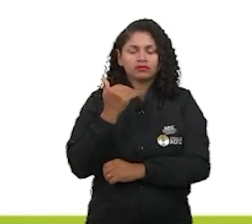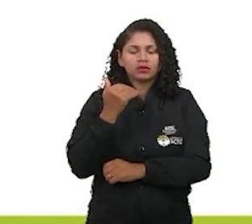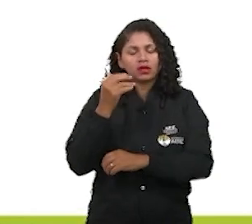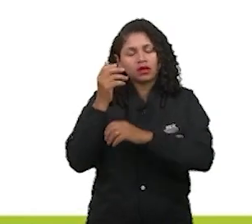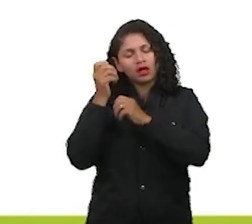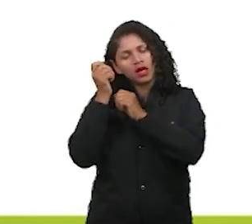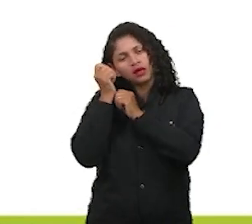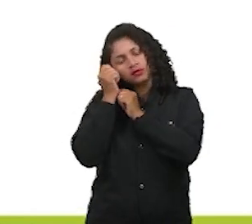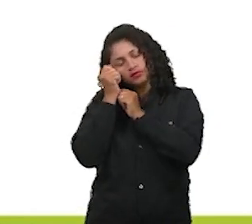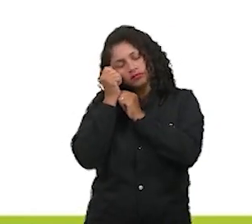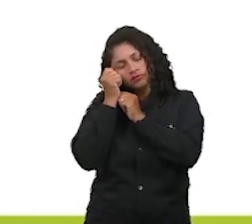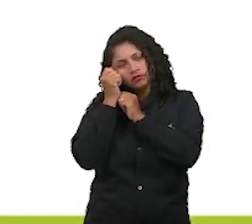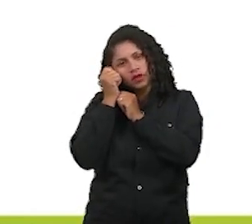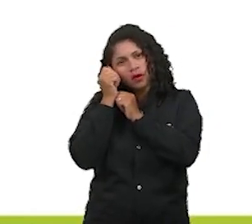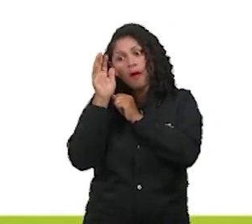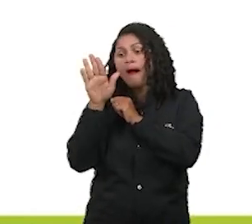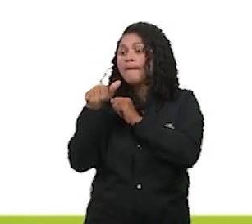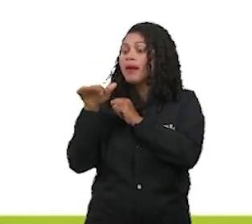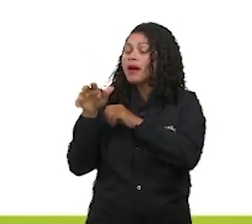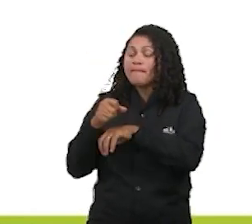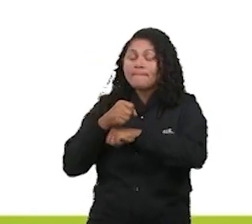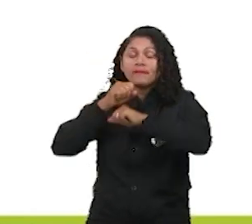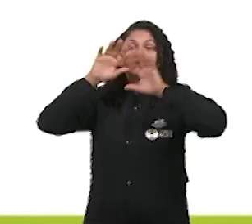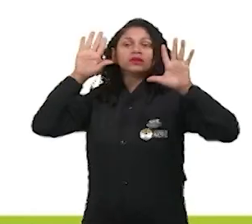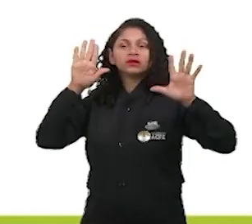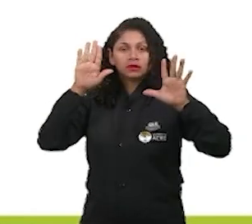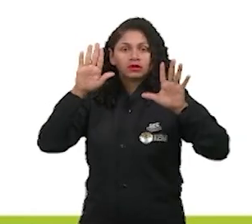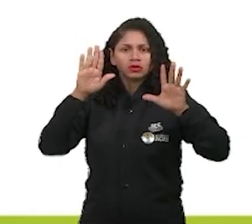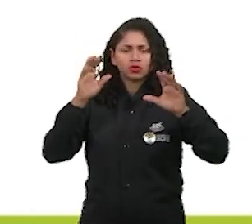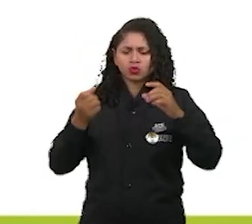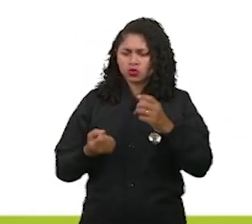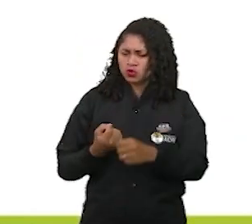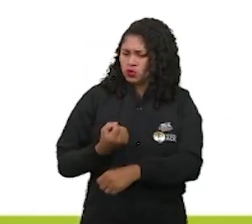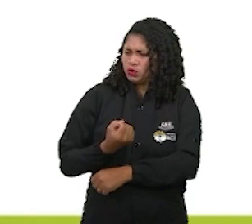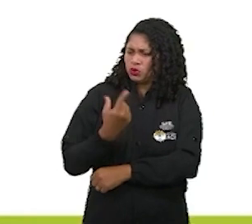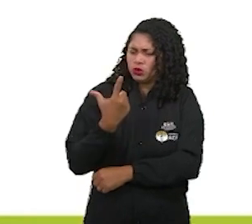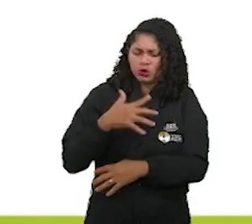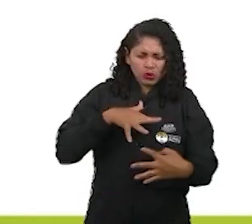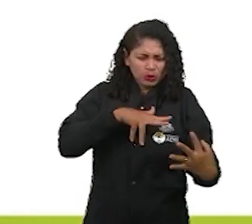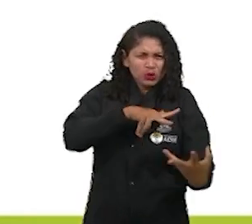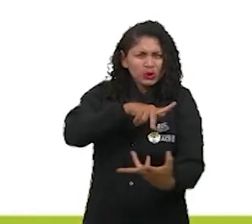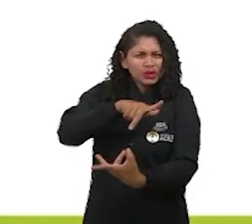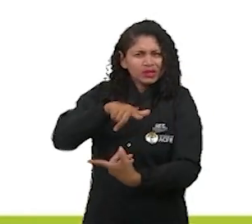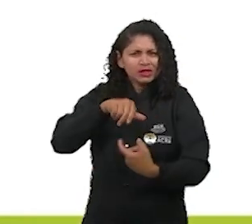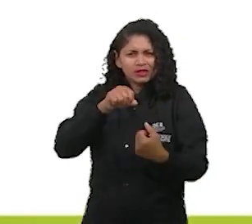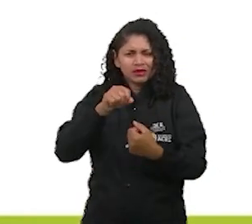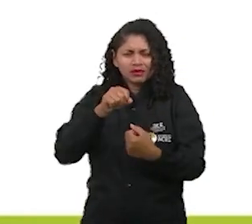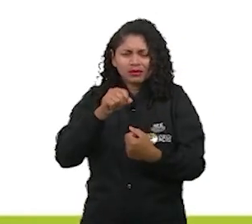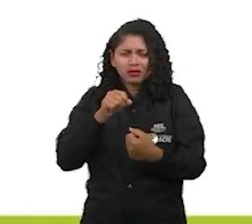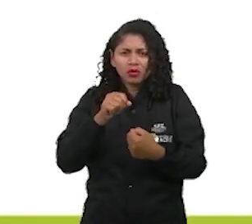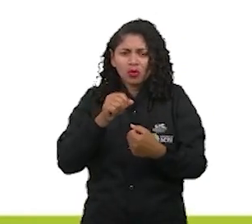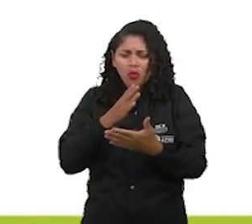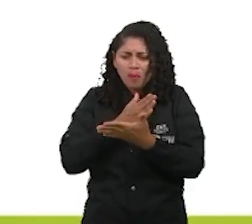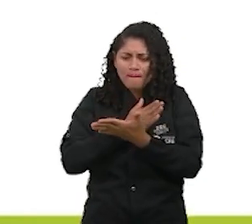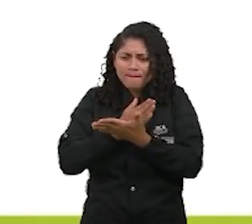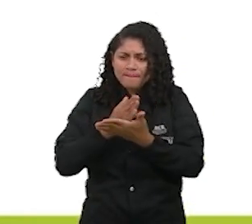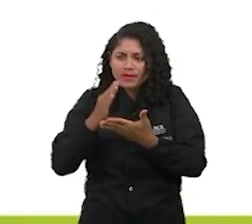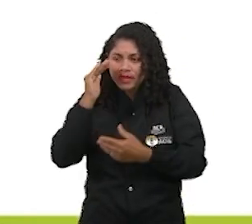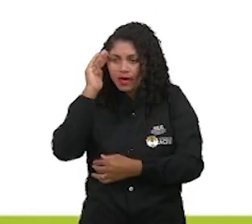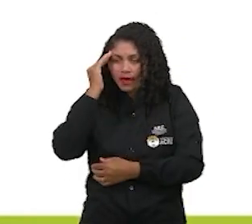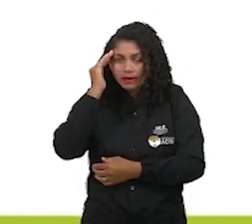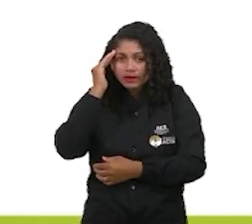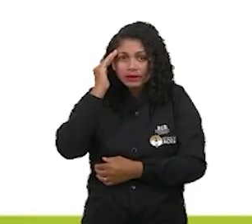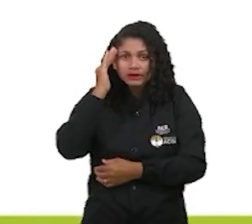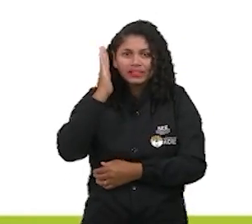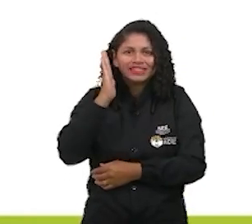me encontrei assim, num mundo estranho e louco. E quando eu começava a compreendê-lo um pouco, já eram horas de dormir de